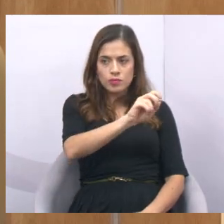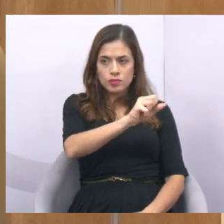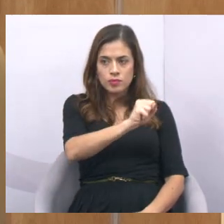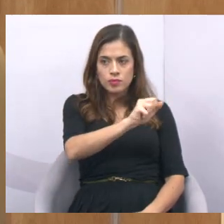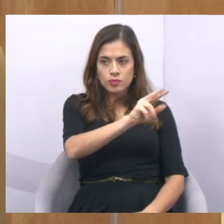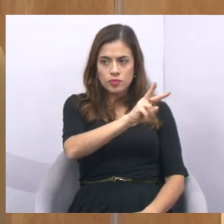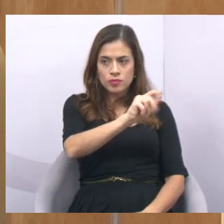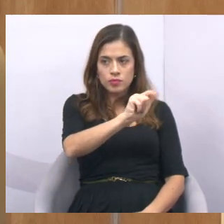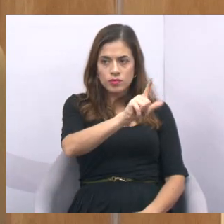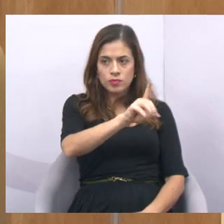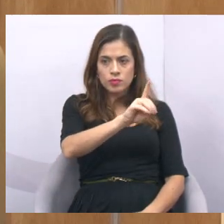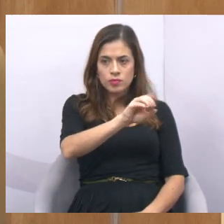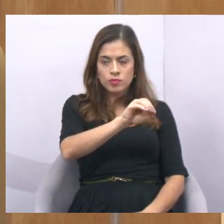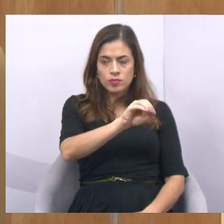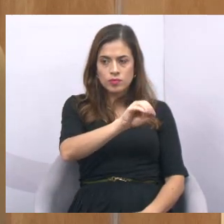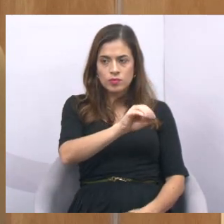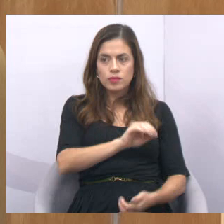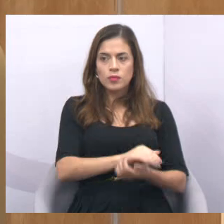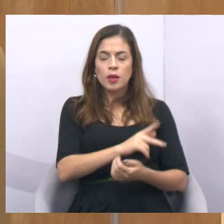Dr. Hélio,